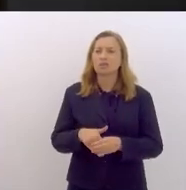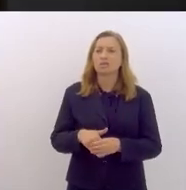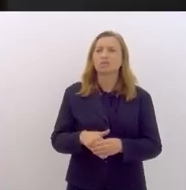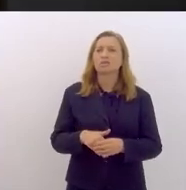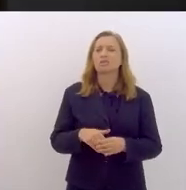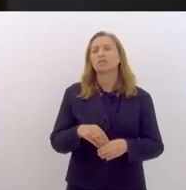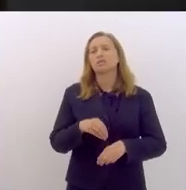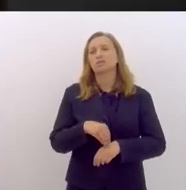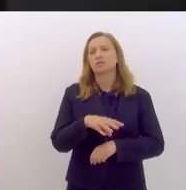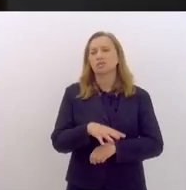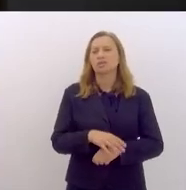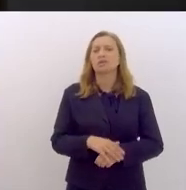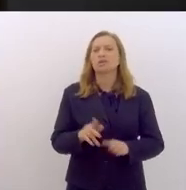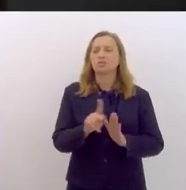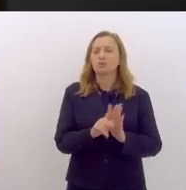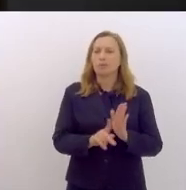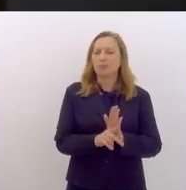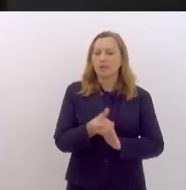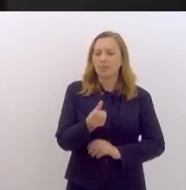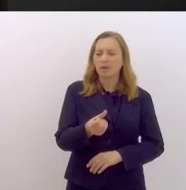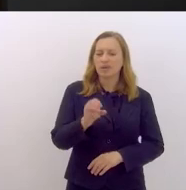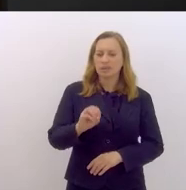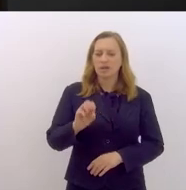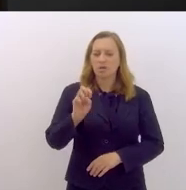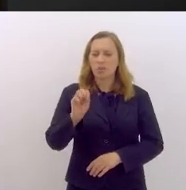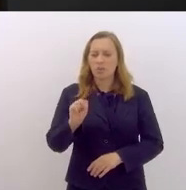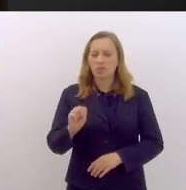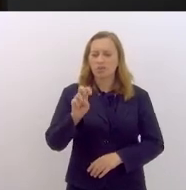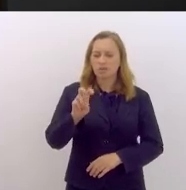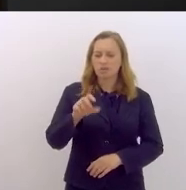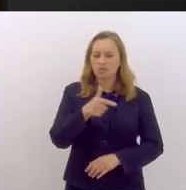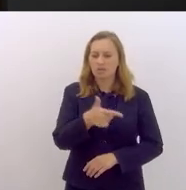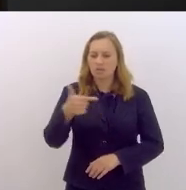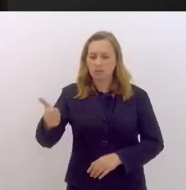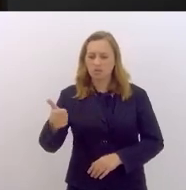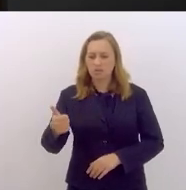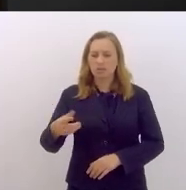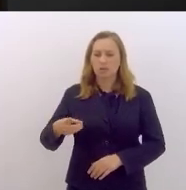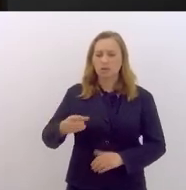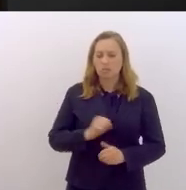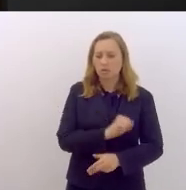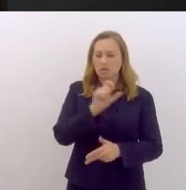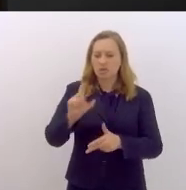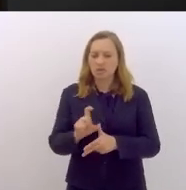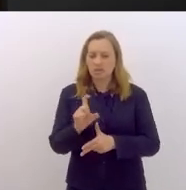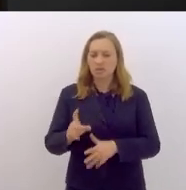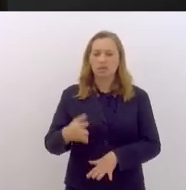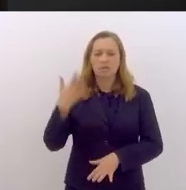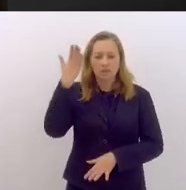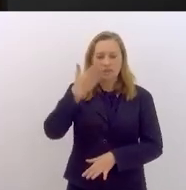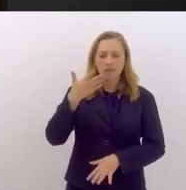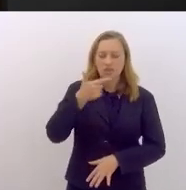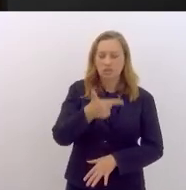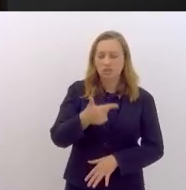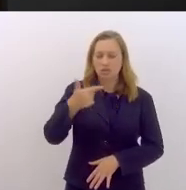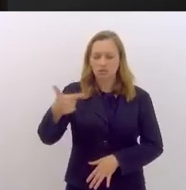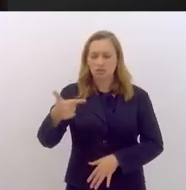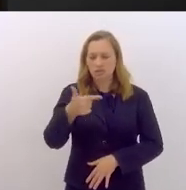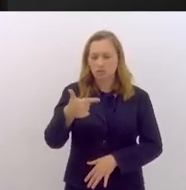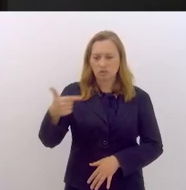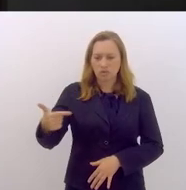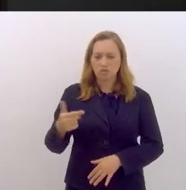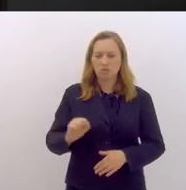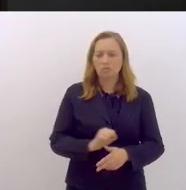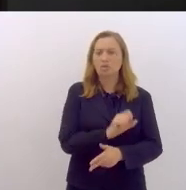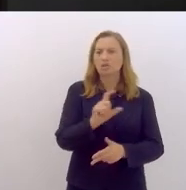de destaque, projeto de lei 6085 de 22, de autoria do Poder Judiciário, mensagem 2 de 22, do Poder